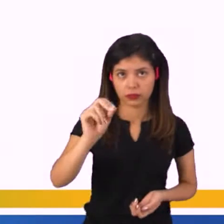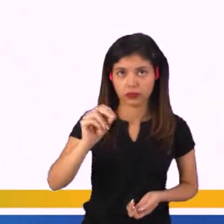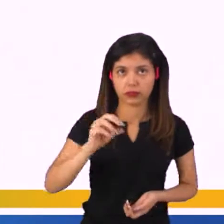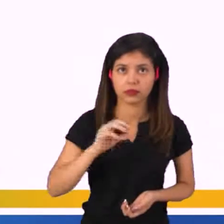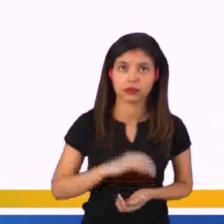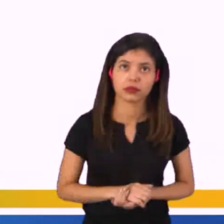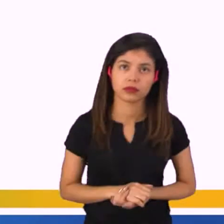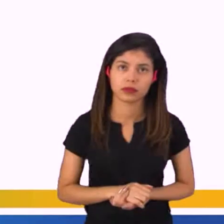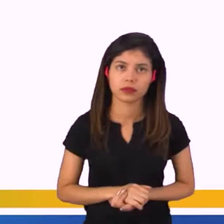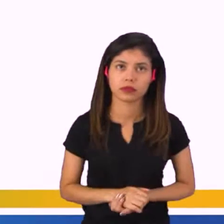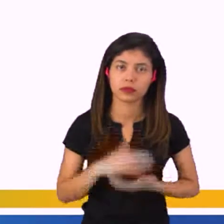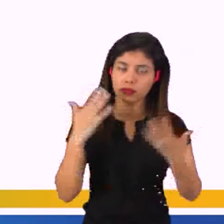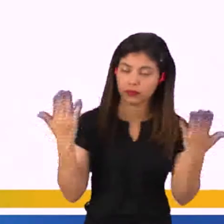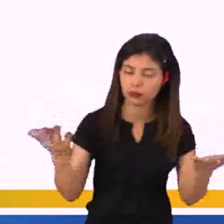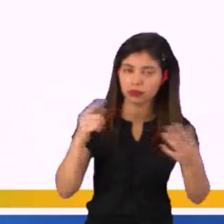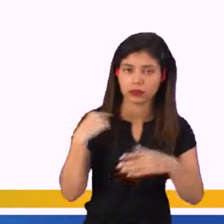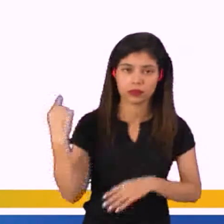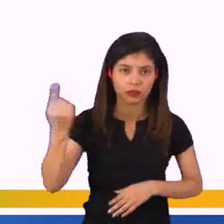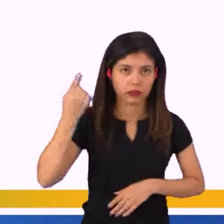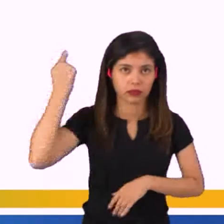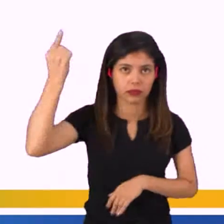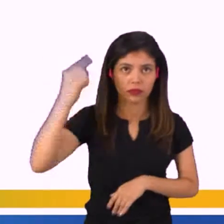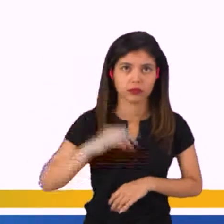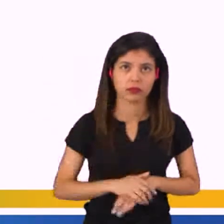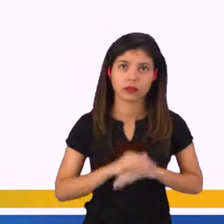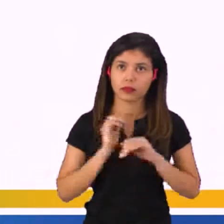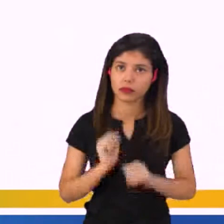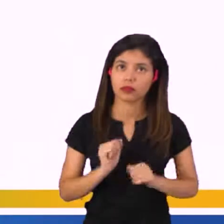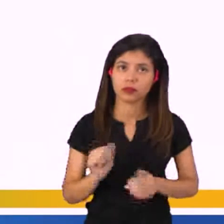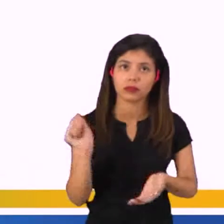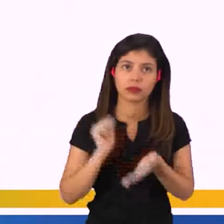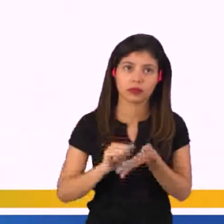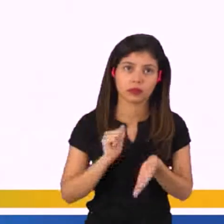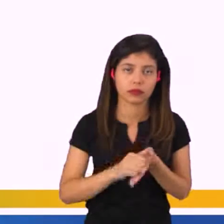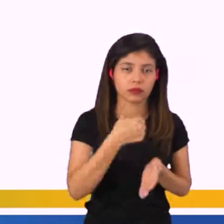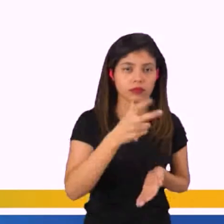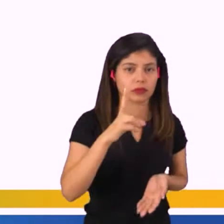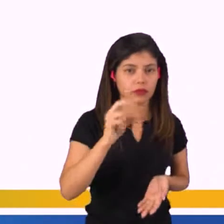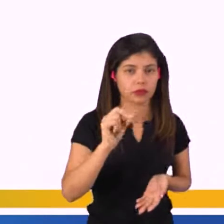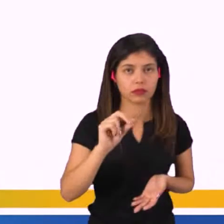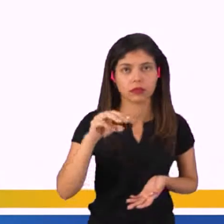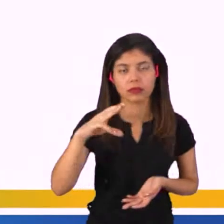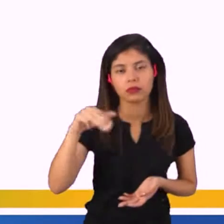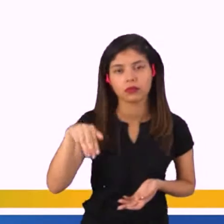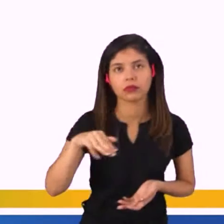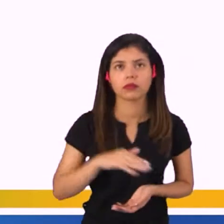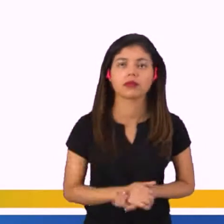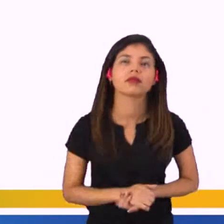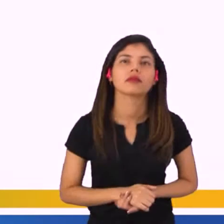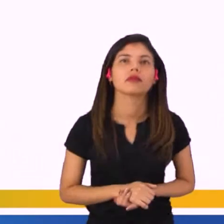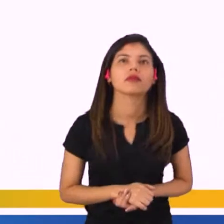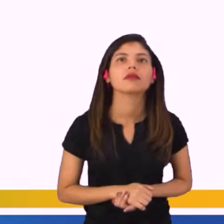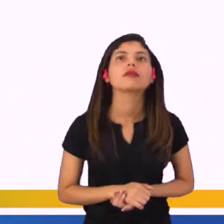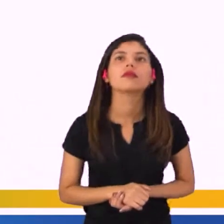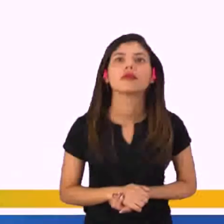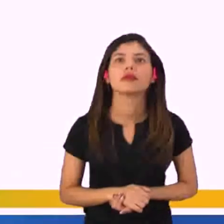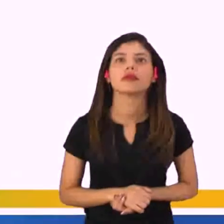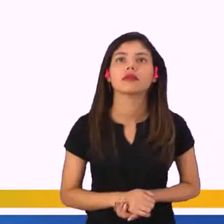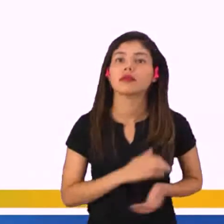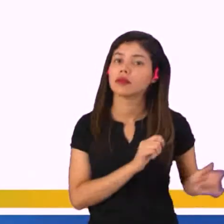em 150. Portanto, a sua altura também pode ser escrita como 150